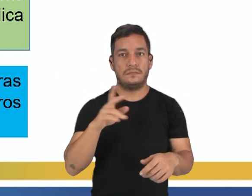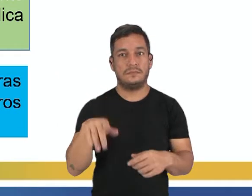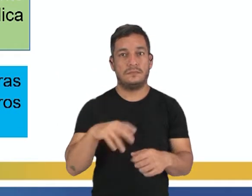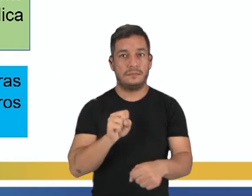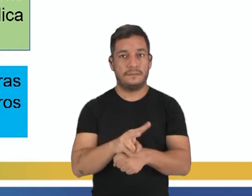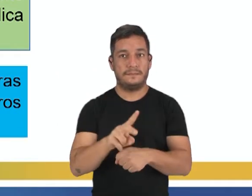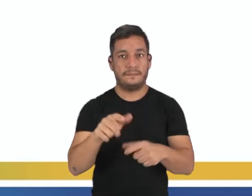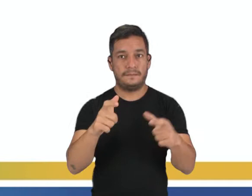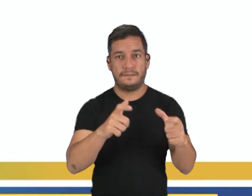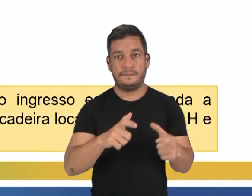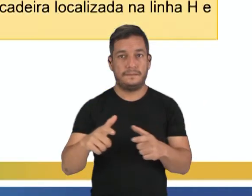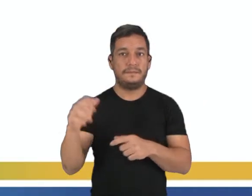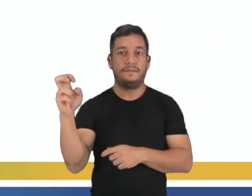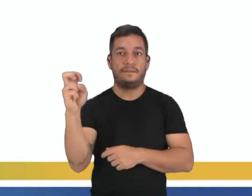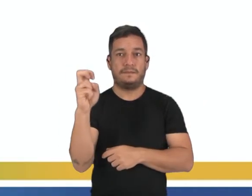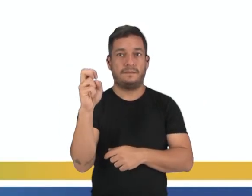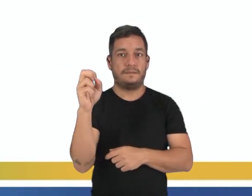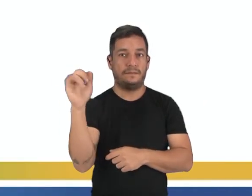em um voo. Muito bem.